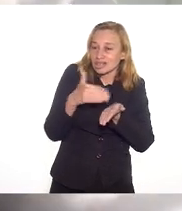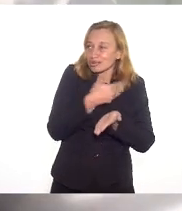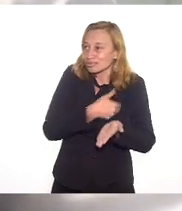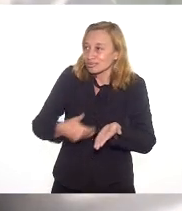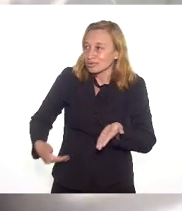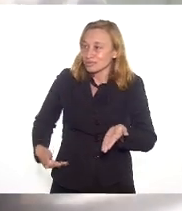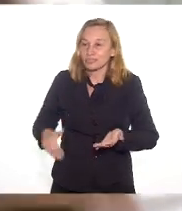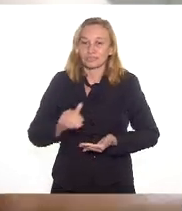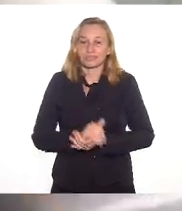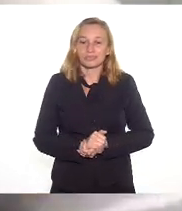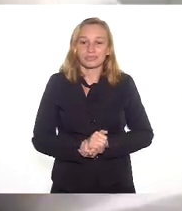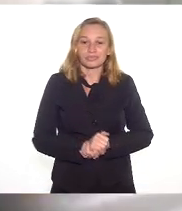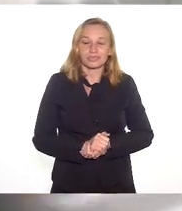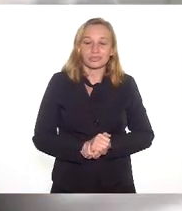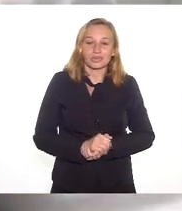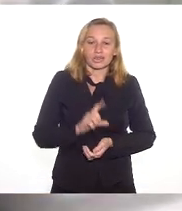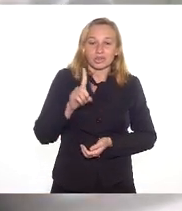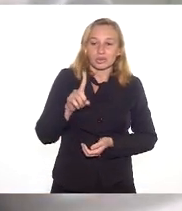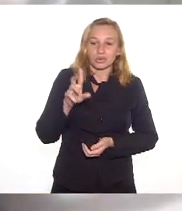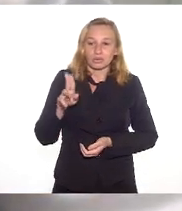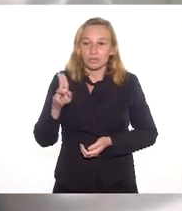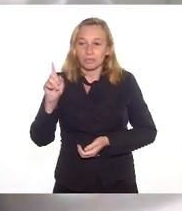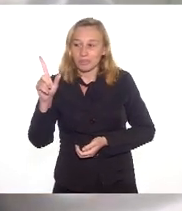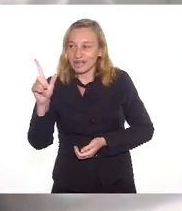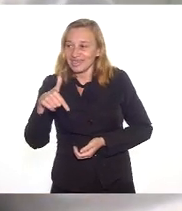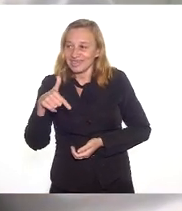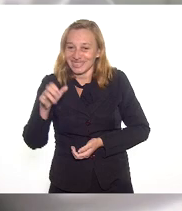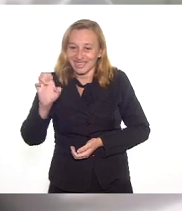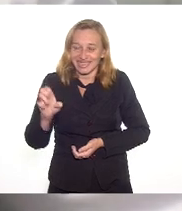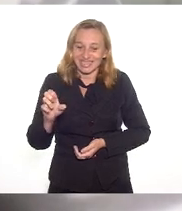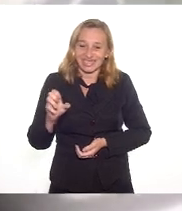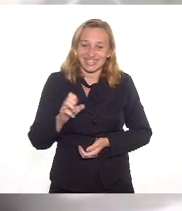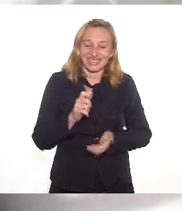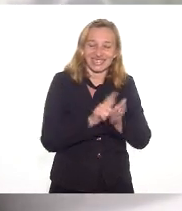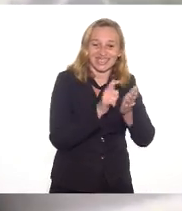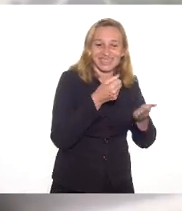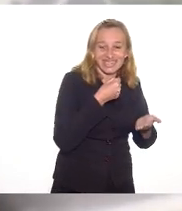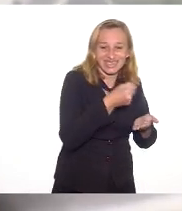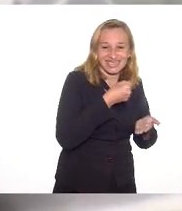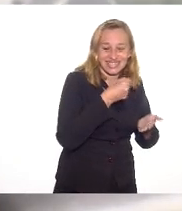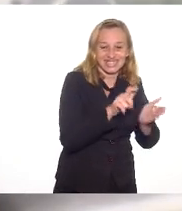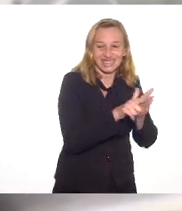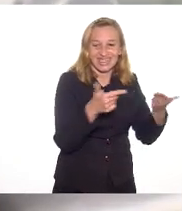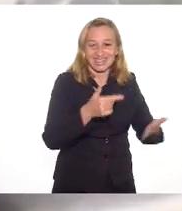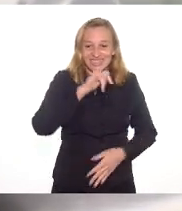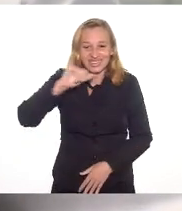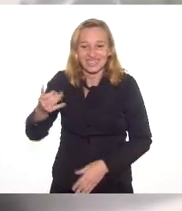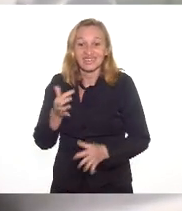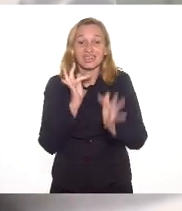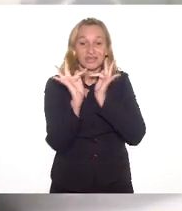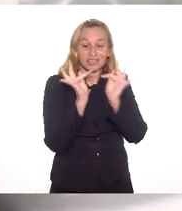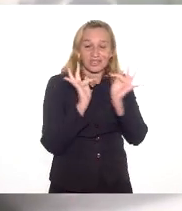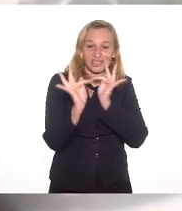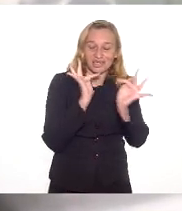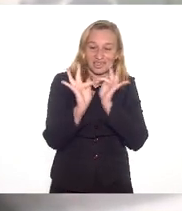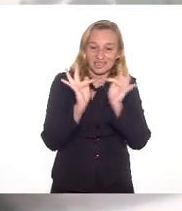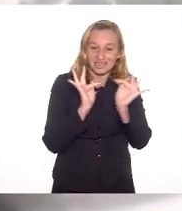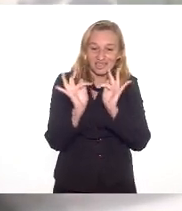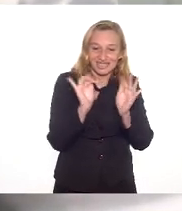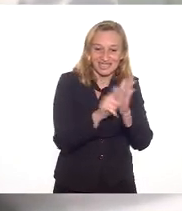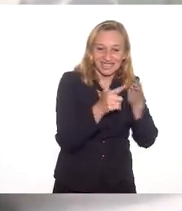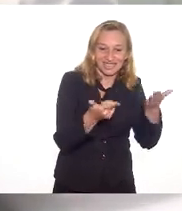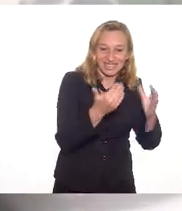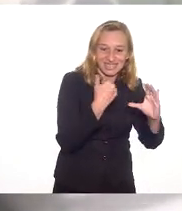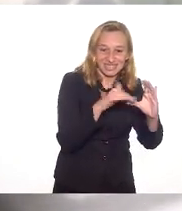governo, dublês de jornalistas, porque eles aproveitam essa fofoca e tome de enfiar notinha nos jornais